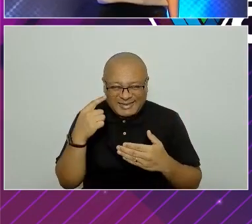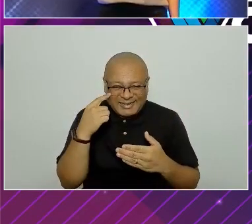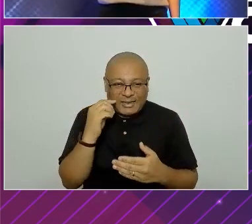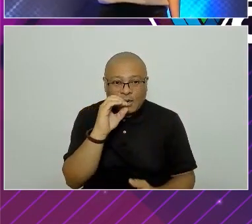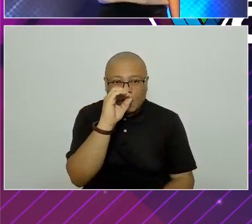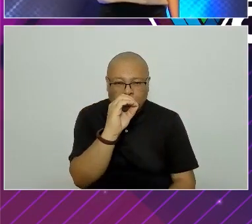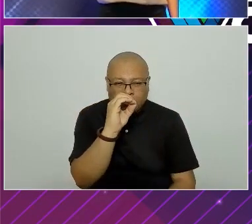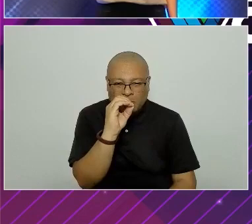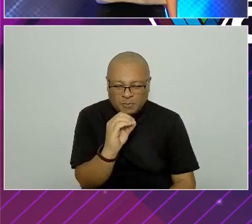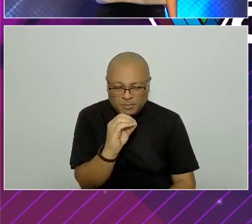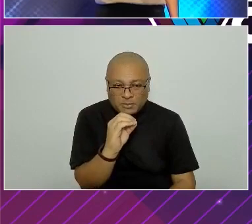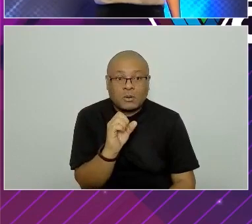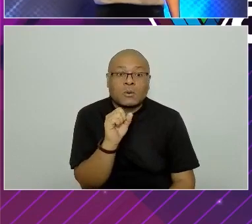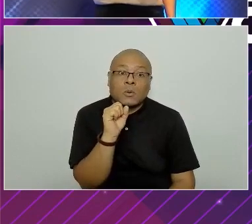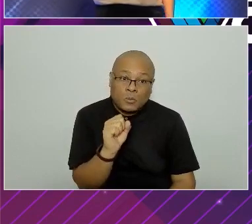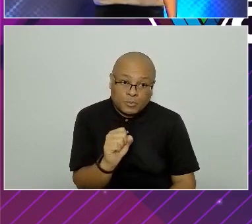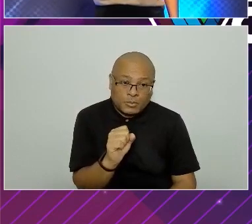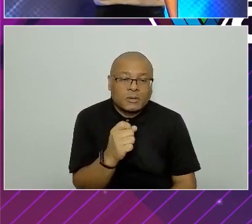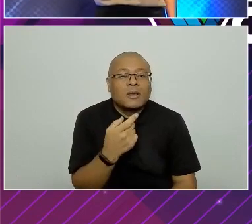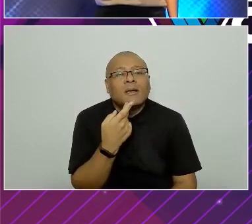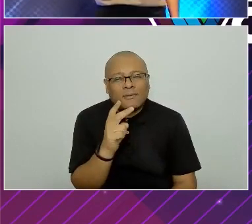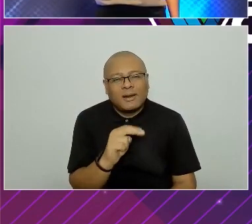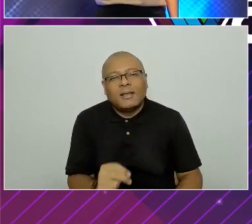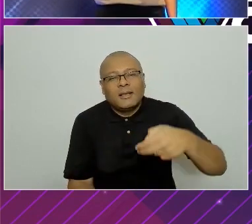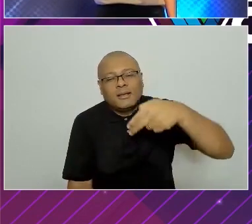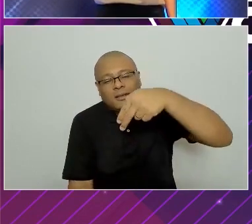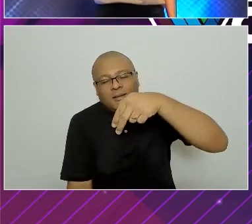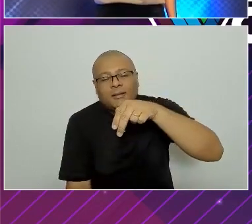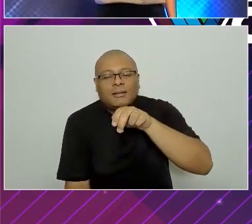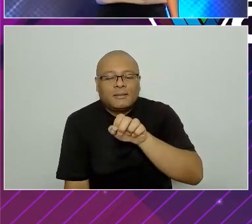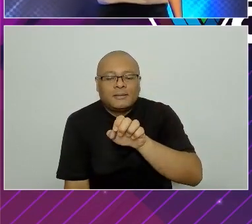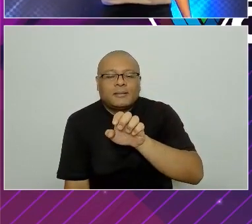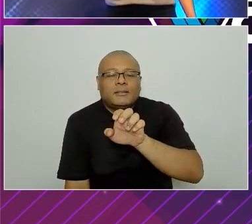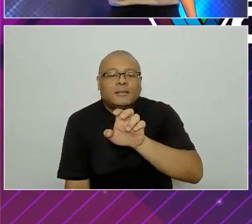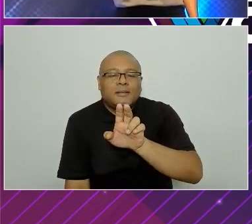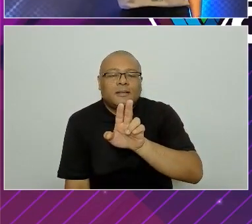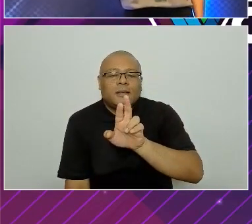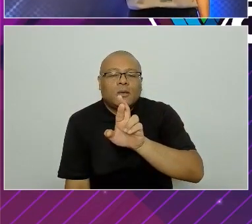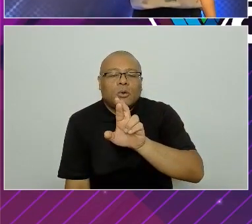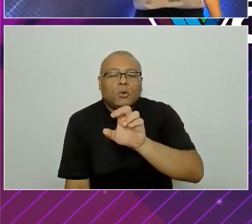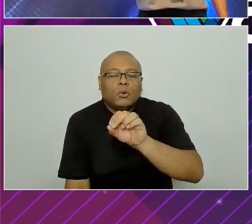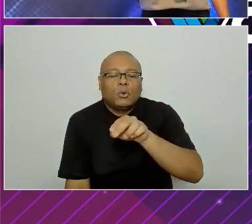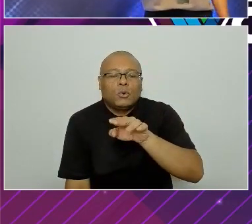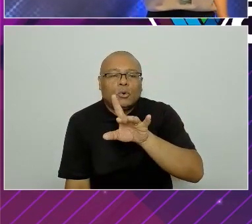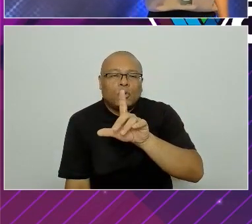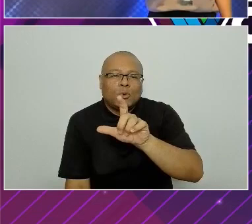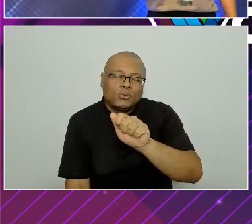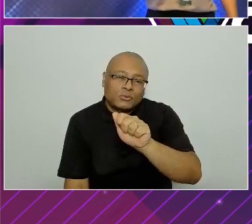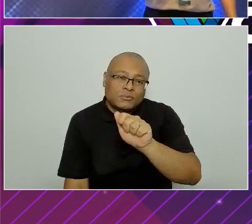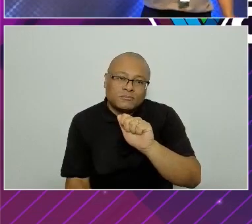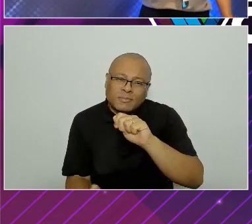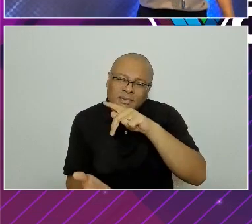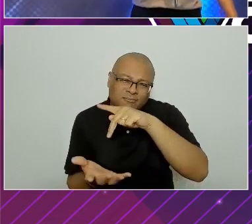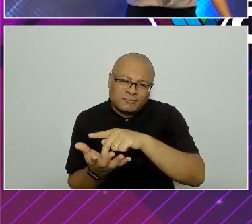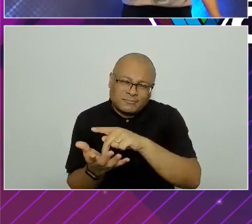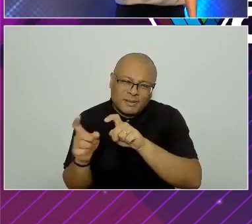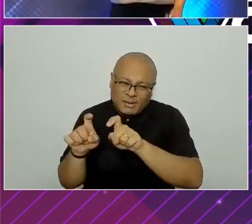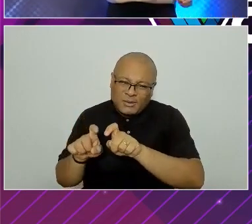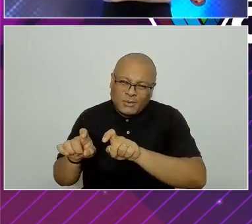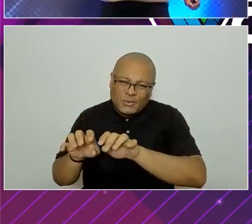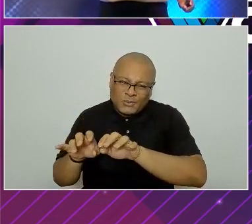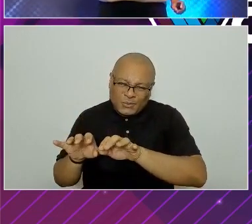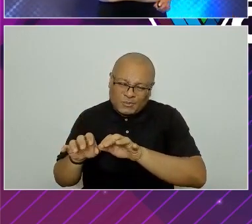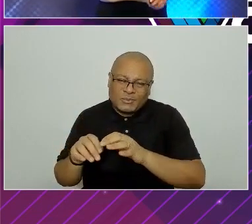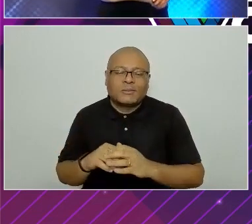ali podem ser chamados de neurônios. Só que aqui são os neurônios artificiais, né? Porque é uma rede neural artificial. E